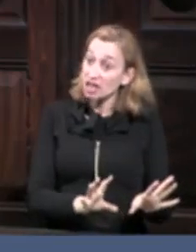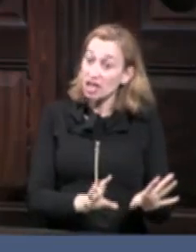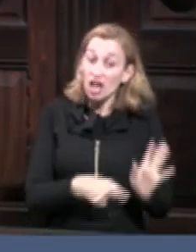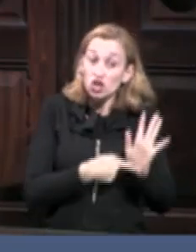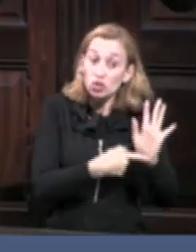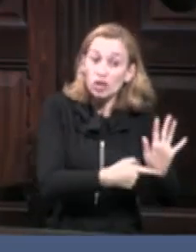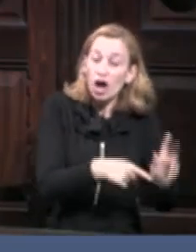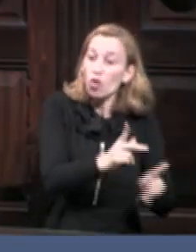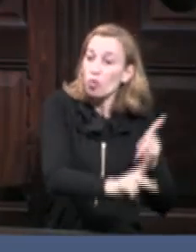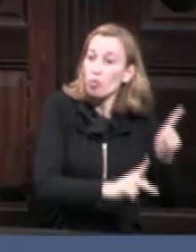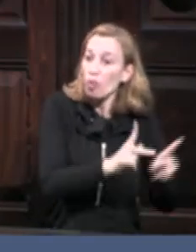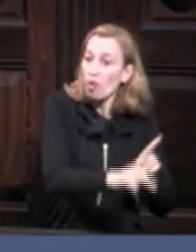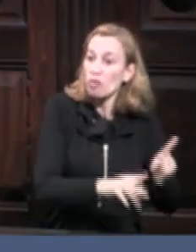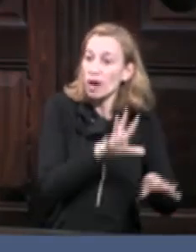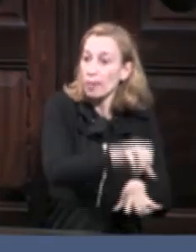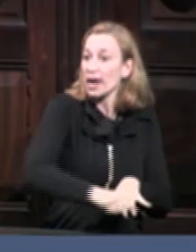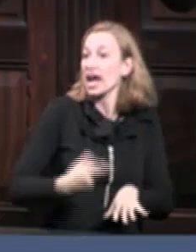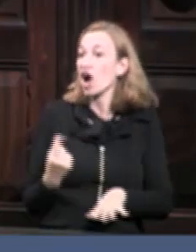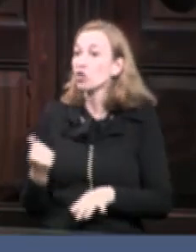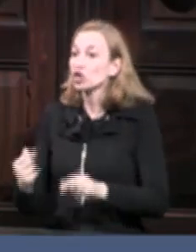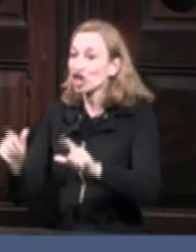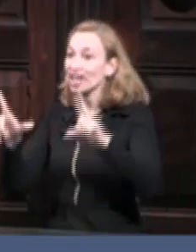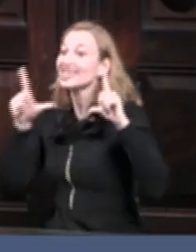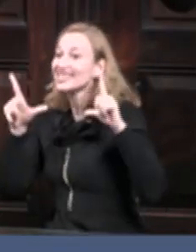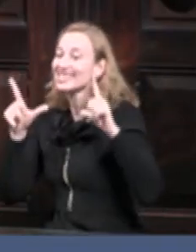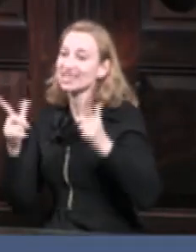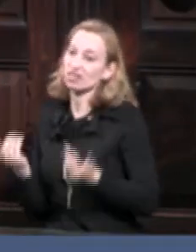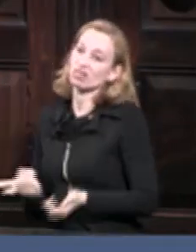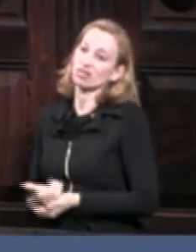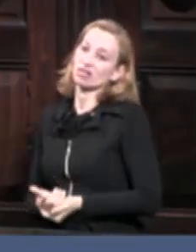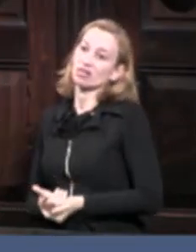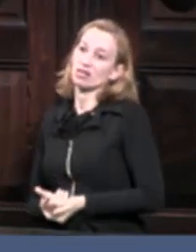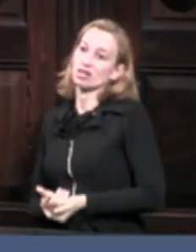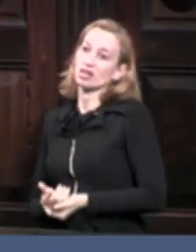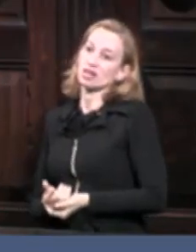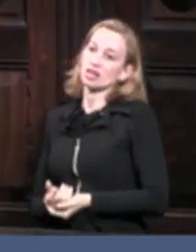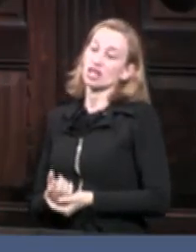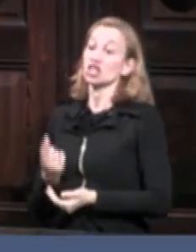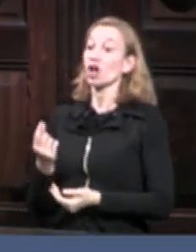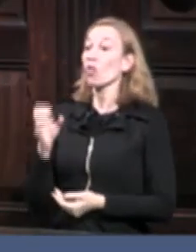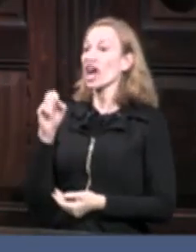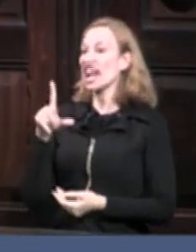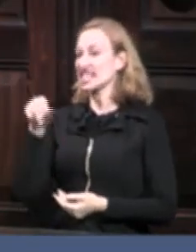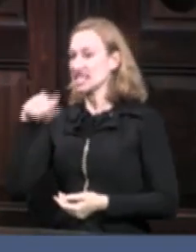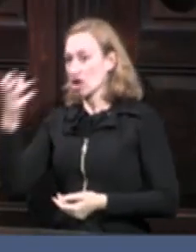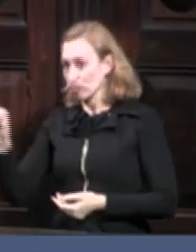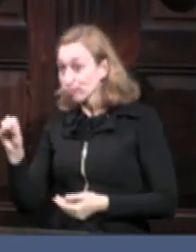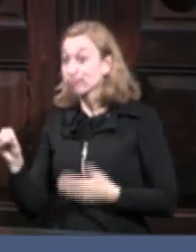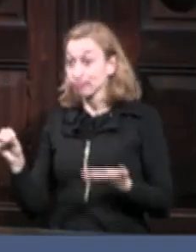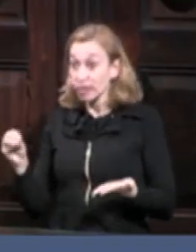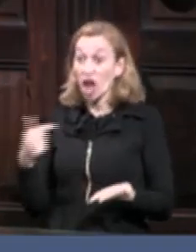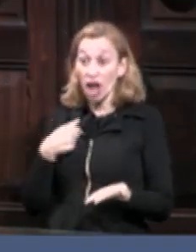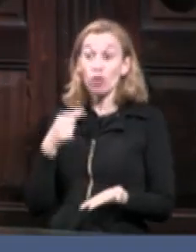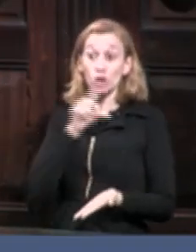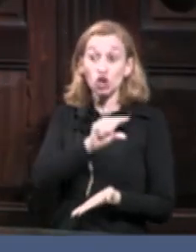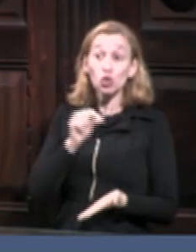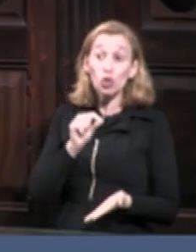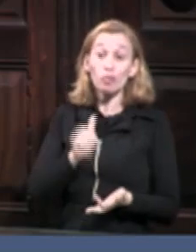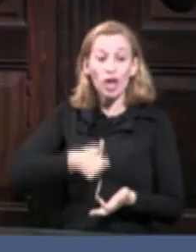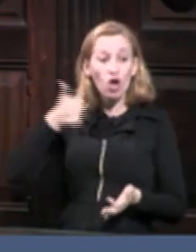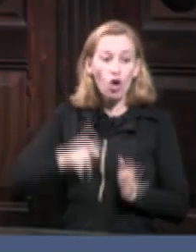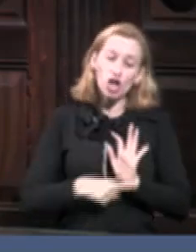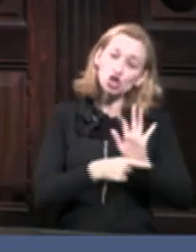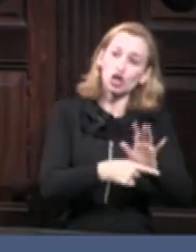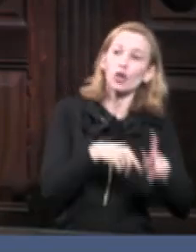pessoas. Nesse sentido, é preciso que torçamos, mas que também façamos aquilo que podemos nesse momento, que